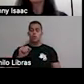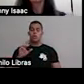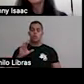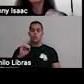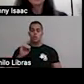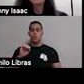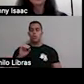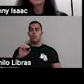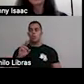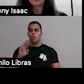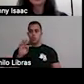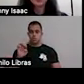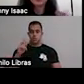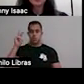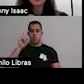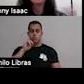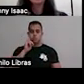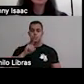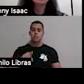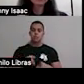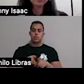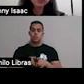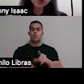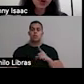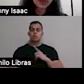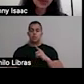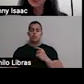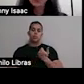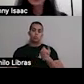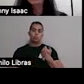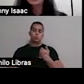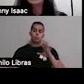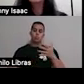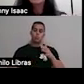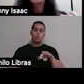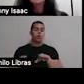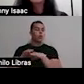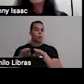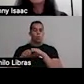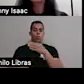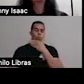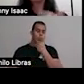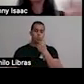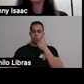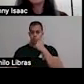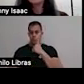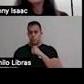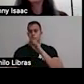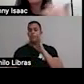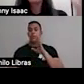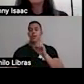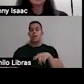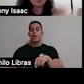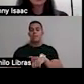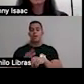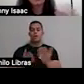onde a gente também teve, né, um número mais ou menos ali, né, igualitário de homens e mulheres, mas é uma coorte, né, mais jovem,